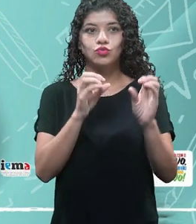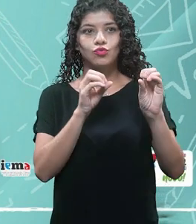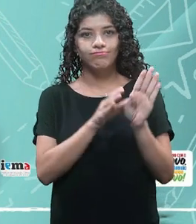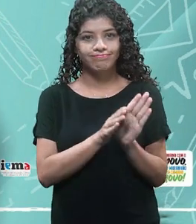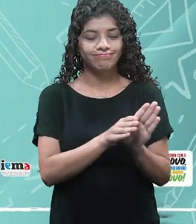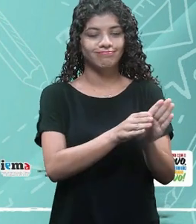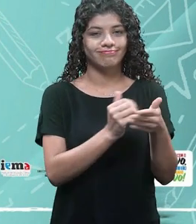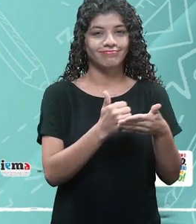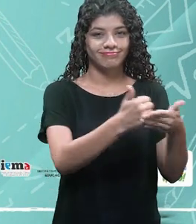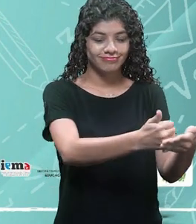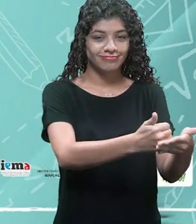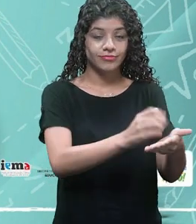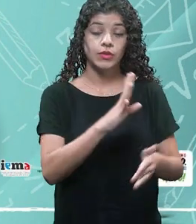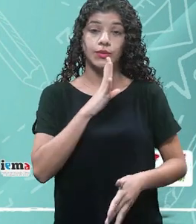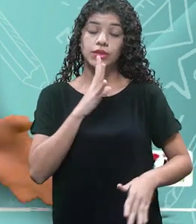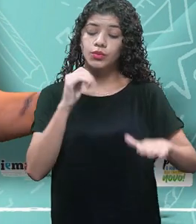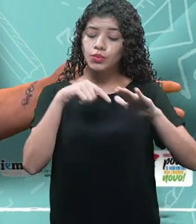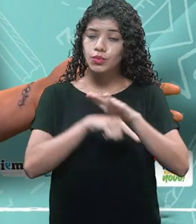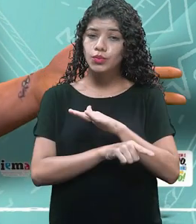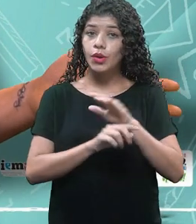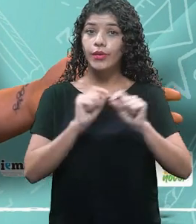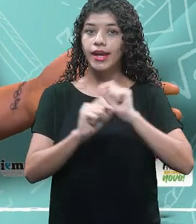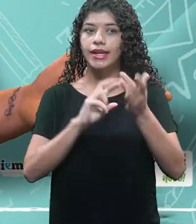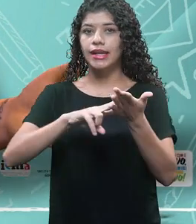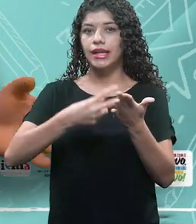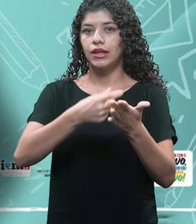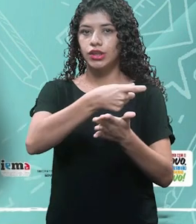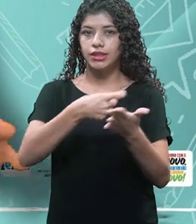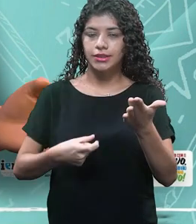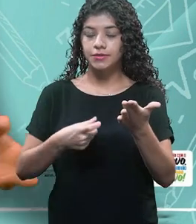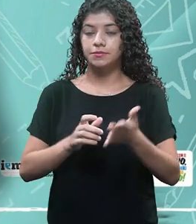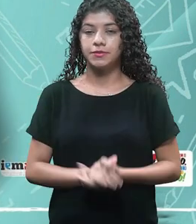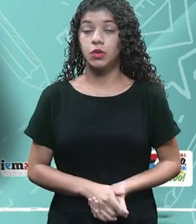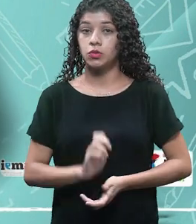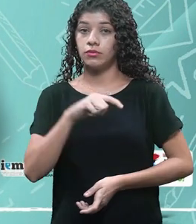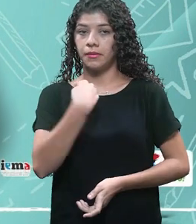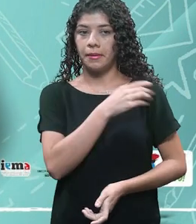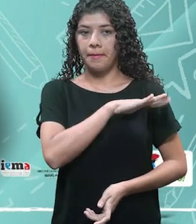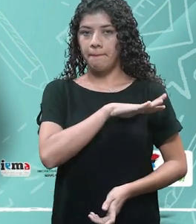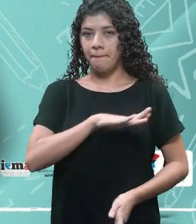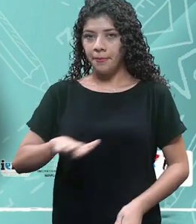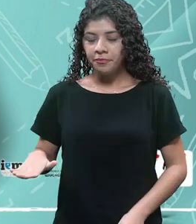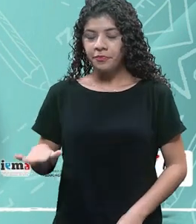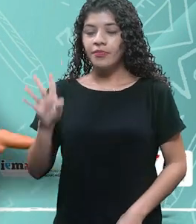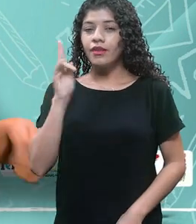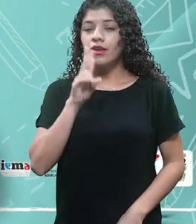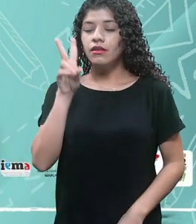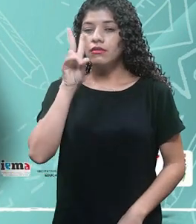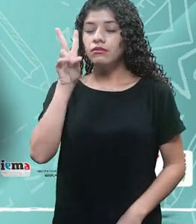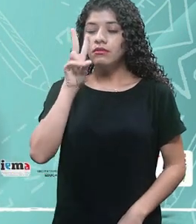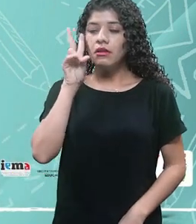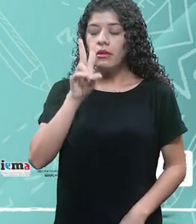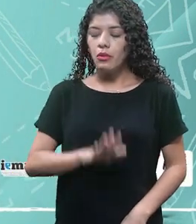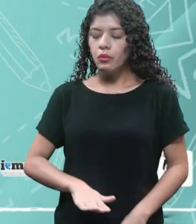conhecer um pouco mais trabalhar um pouco mais sobre interpretação de texto né quando a gente é criança né lembra que quando a gente é